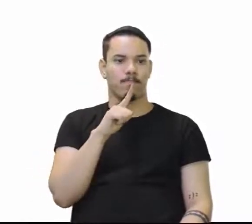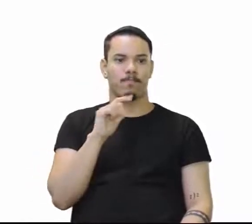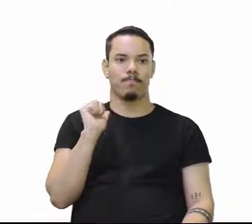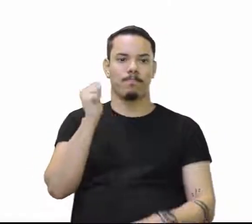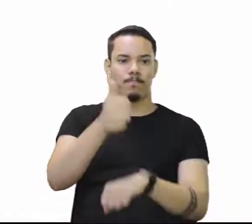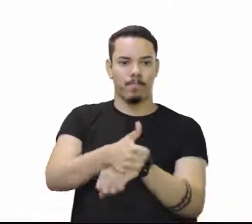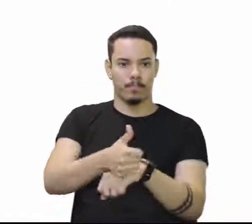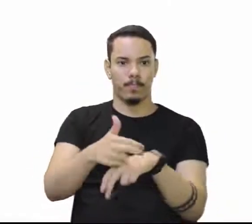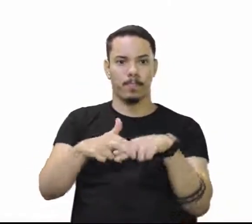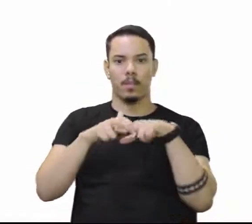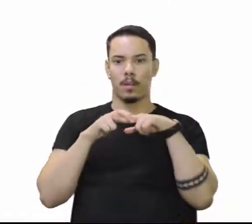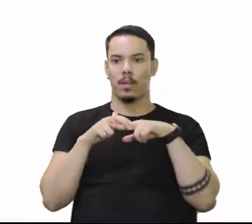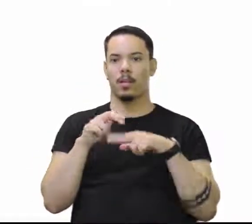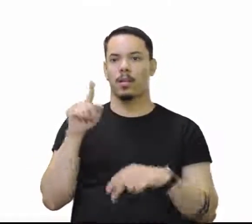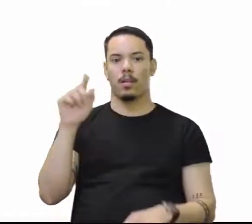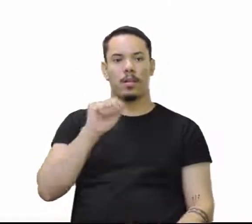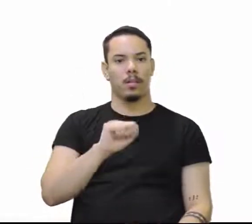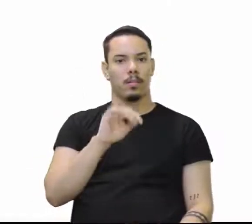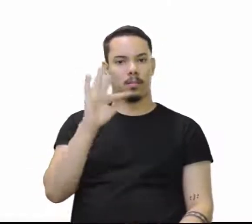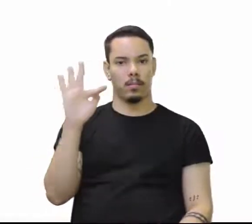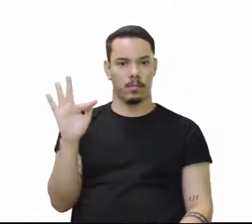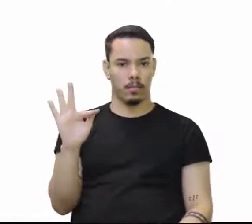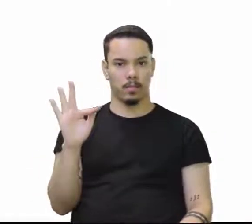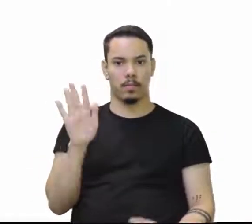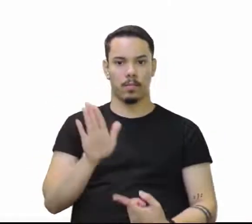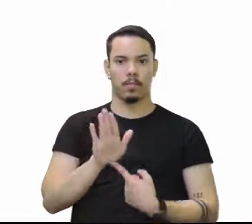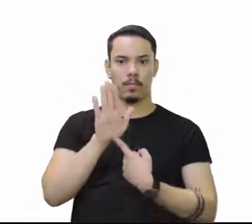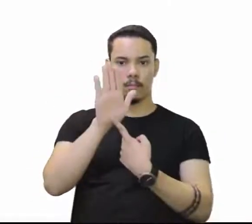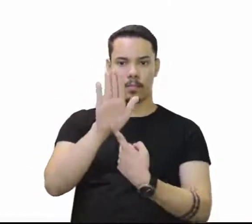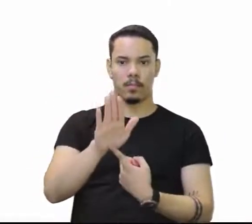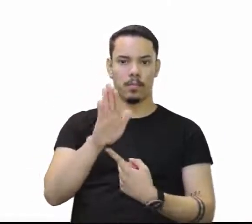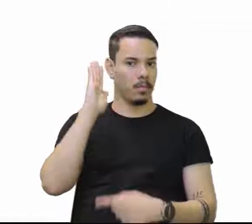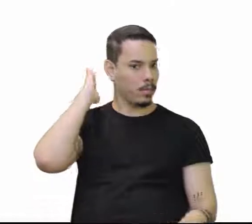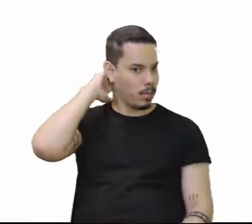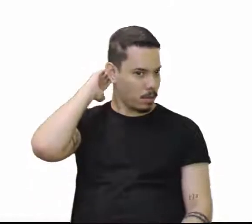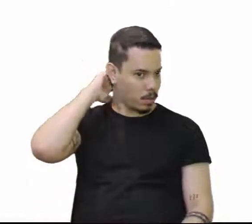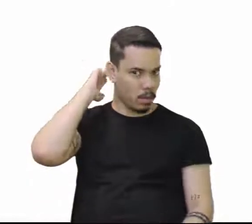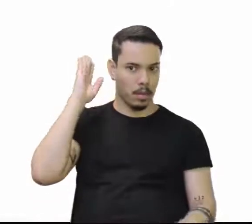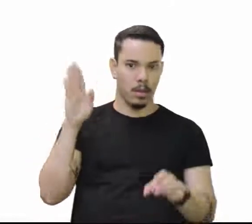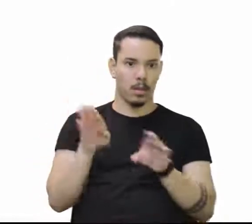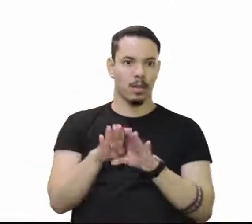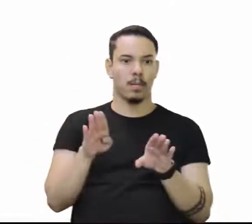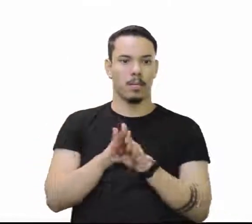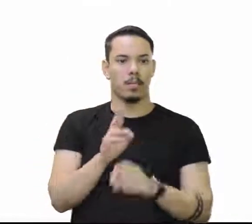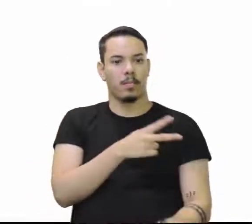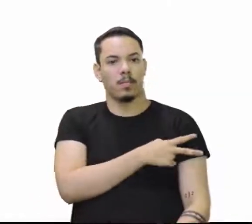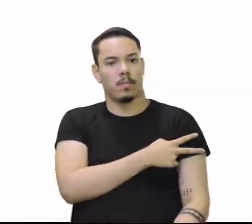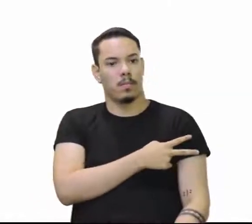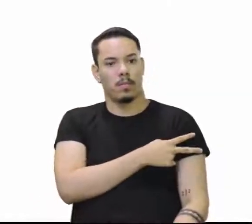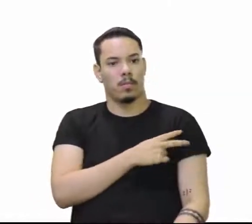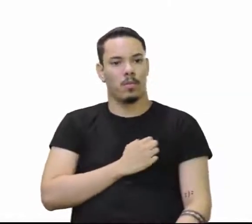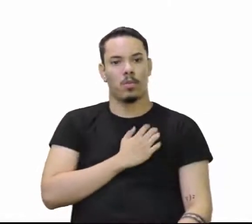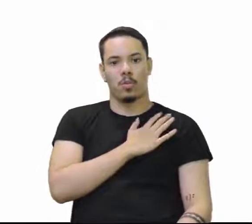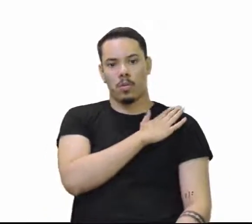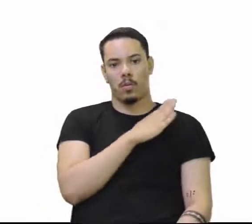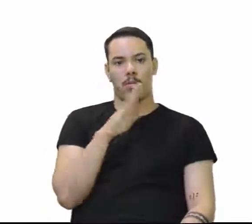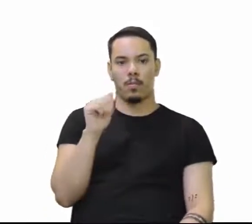o Aloysio decidiu apresentar-se a Belém ao tenente-coronel Barata. Sendo promovido a